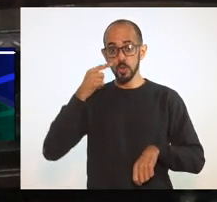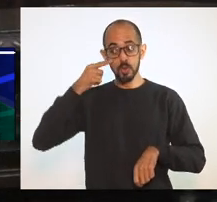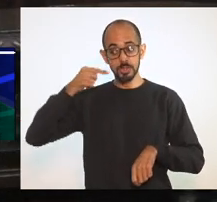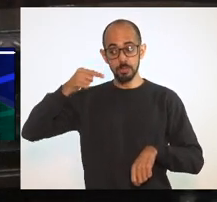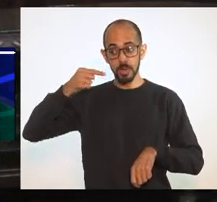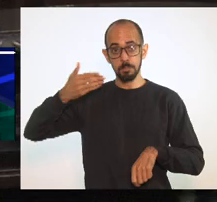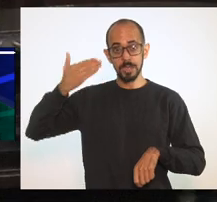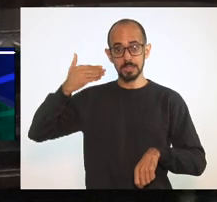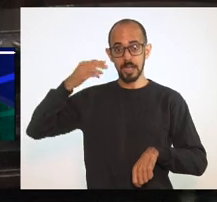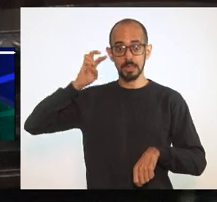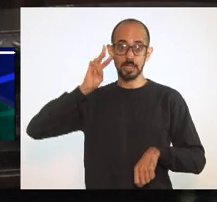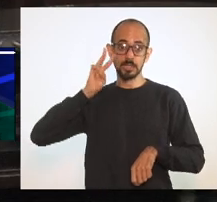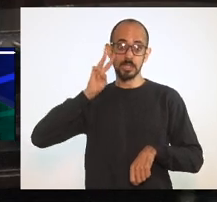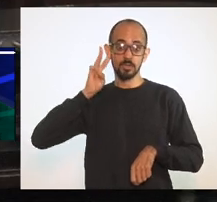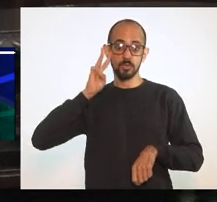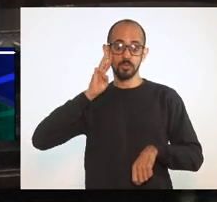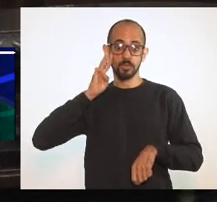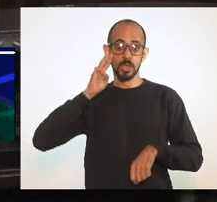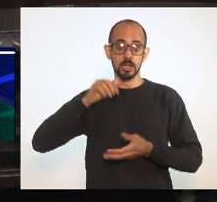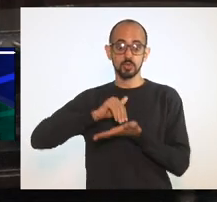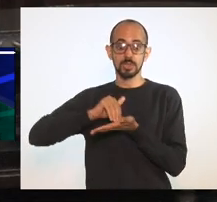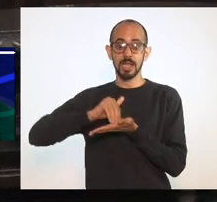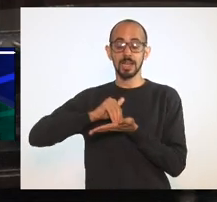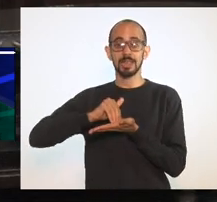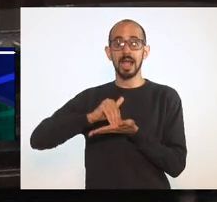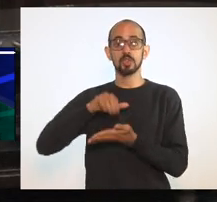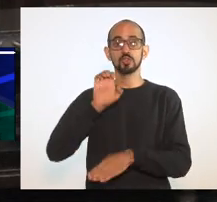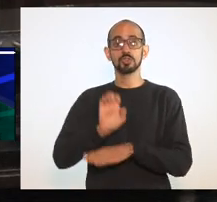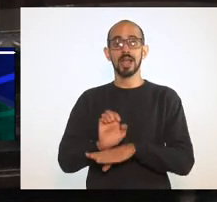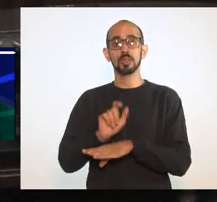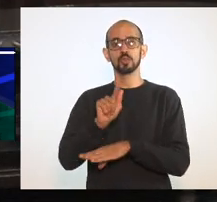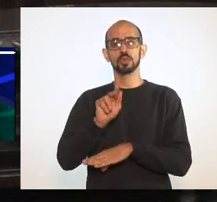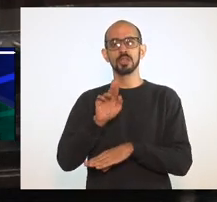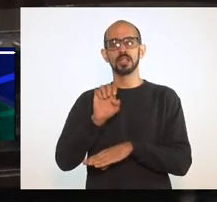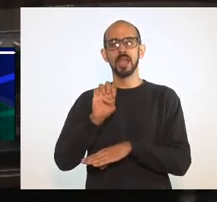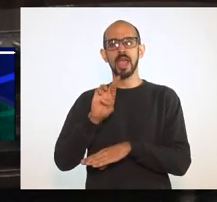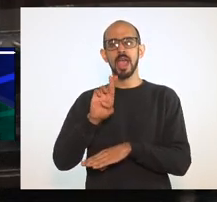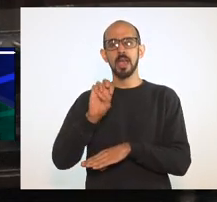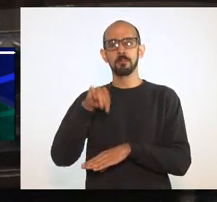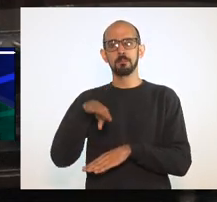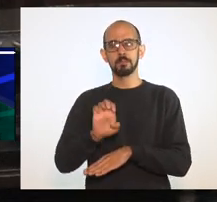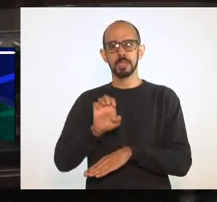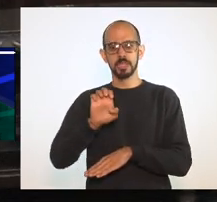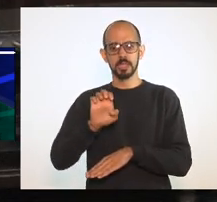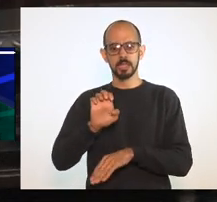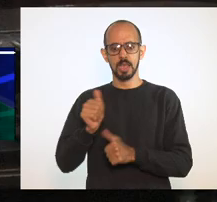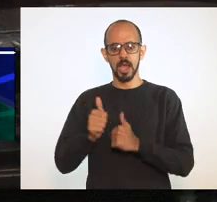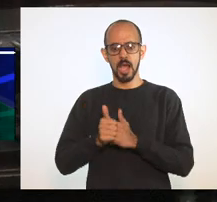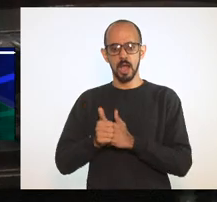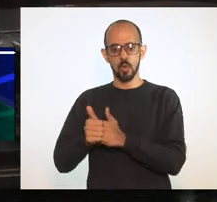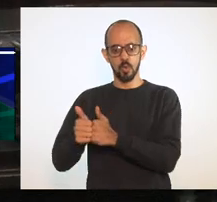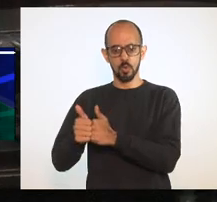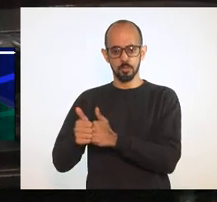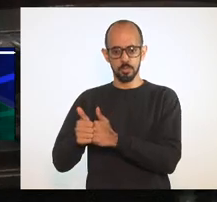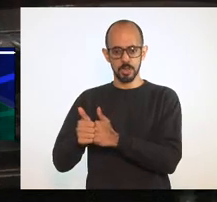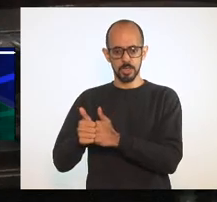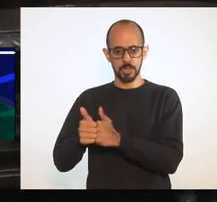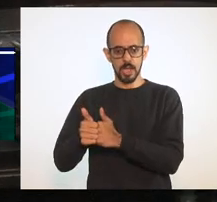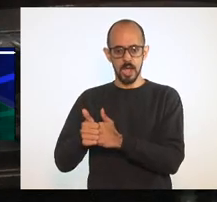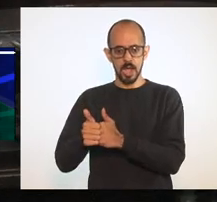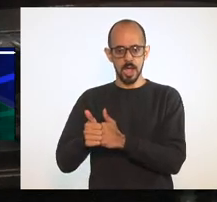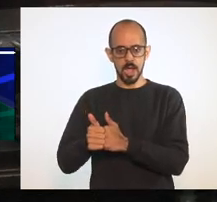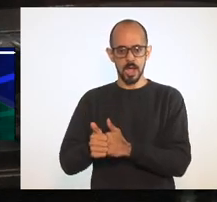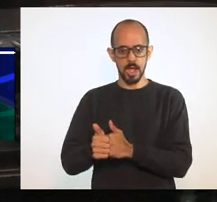em conversa com o secretário de Estado, Guilherme, acompanhando a arrecadação do Estado, eu disse